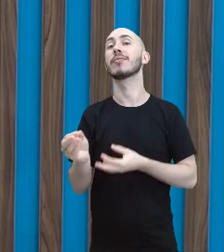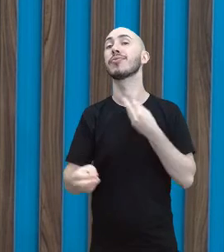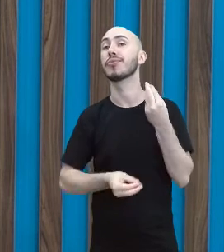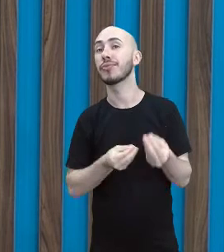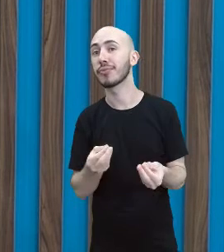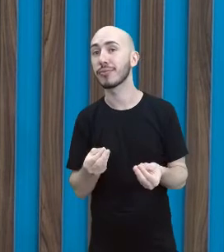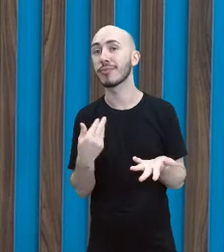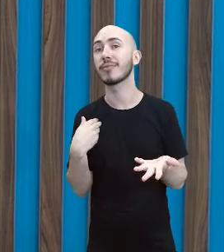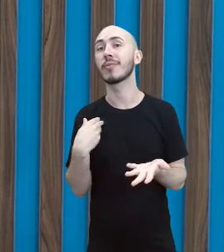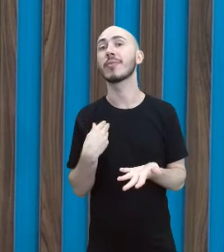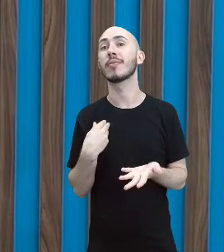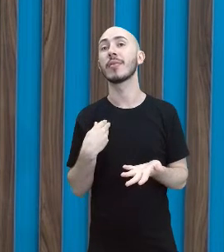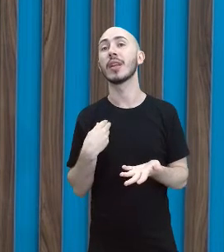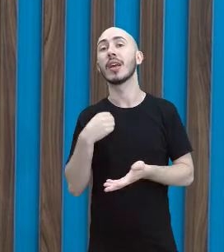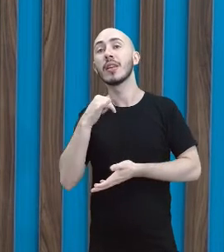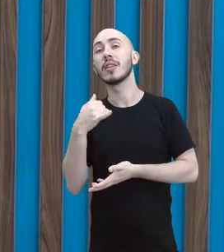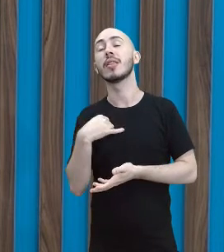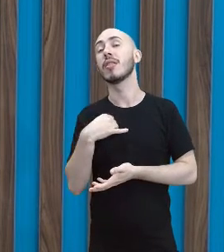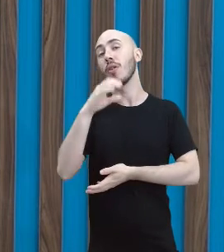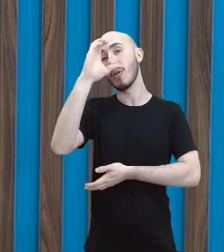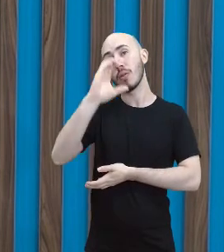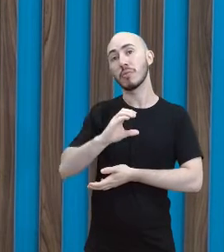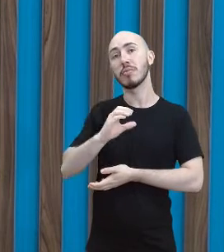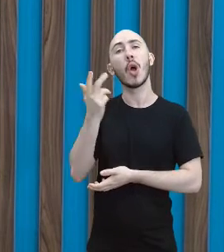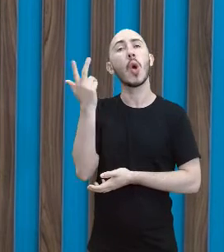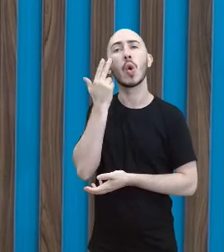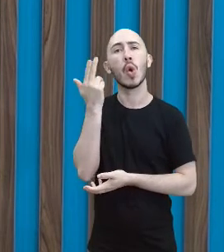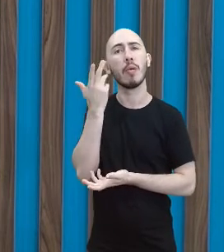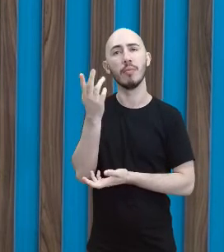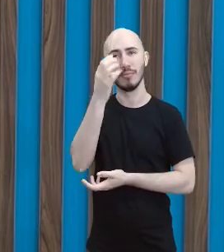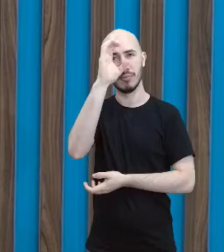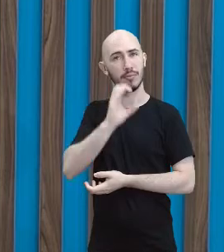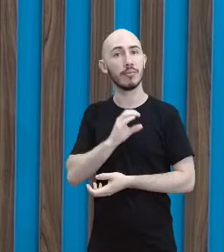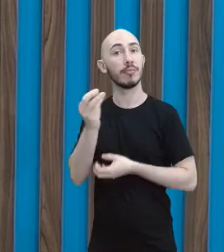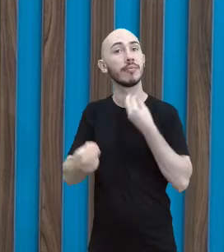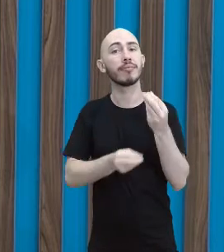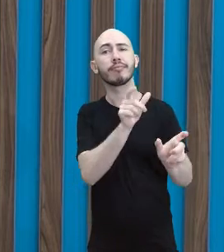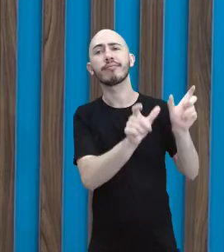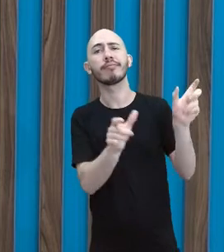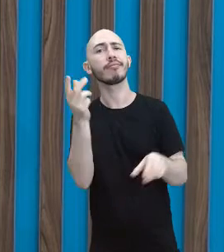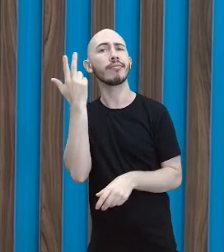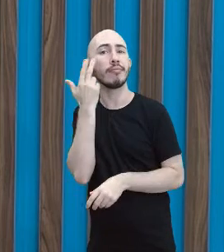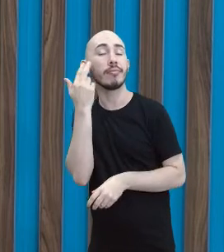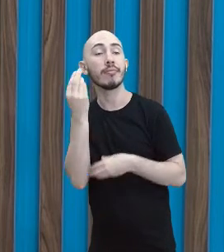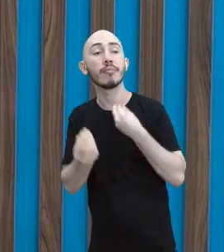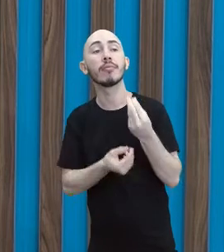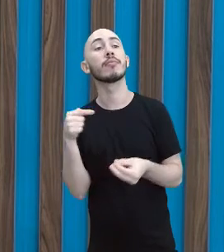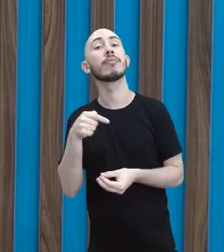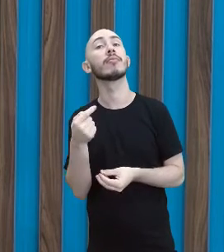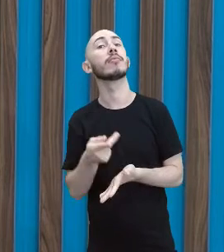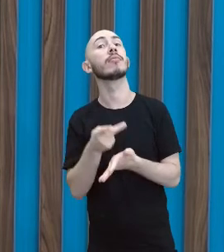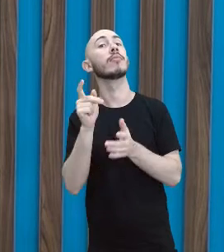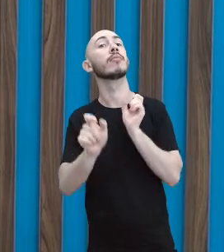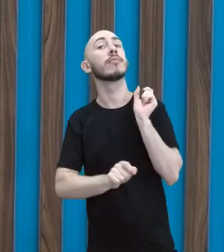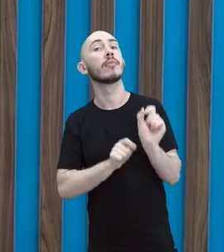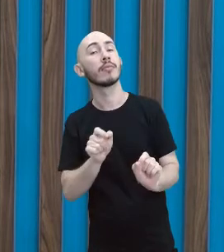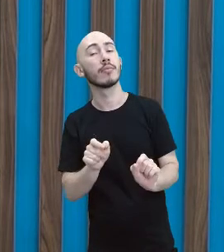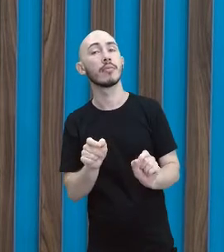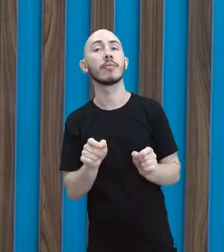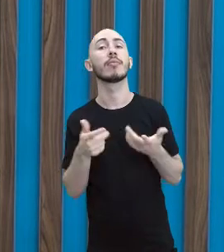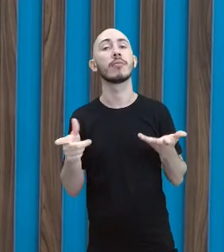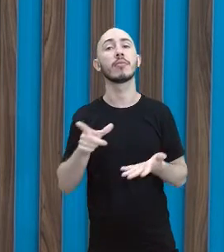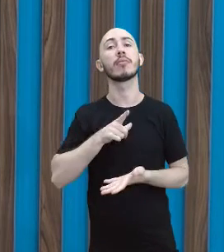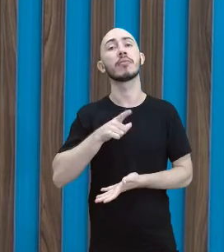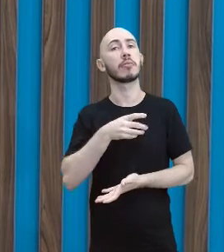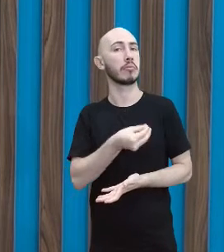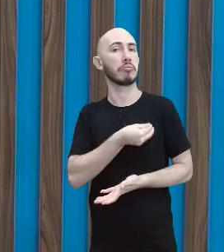não acontecia, né, com um cidadão dito comum, né, aquele camarada que está passando, né, tem a